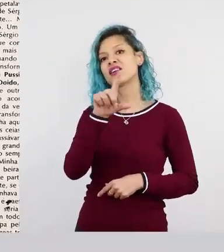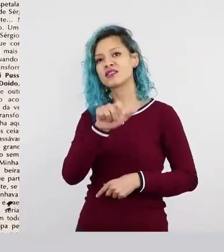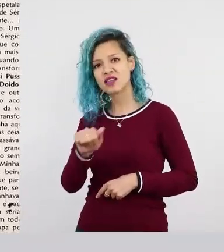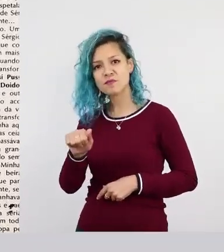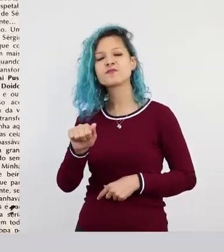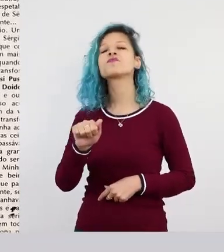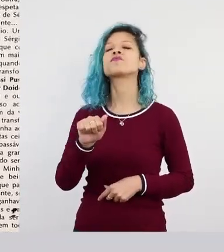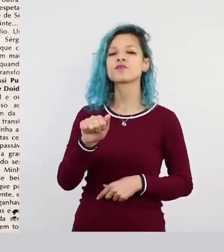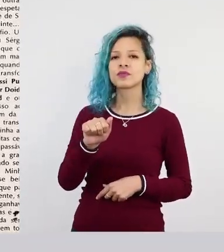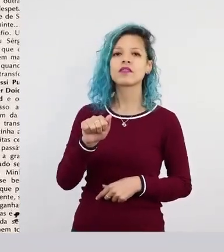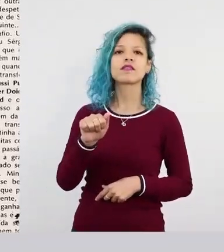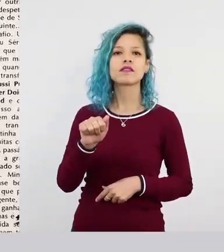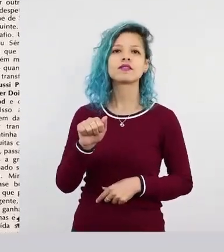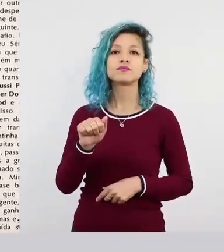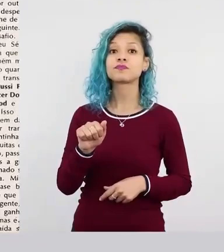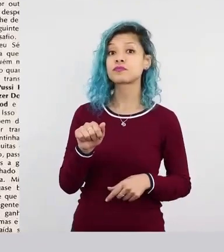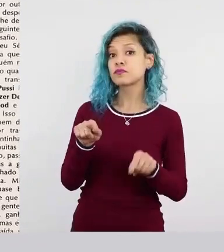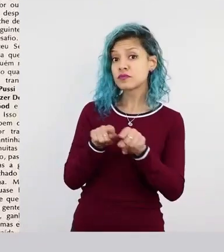conhecer Veneza,